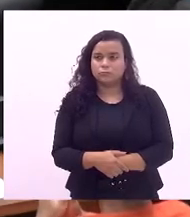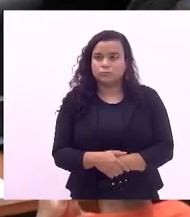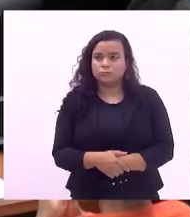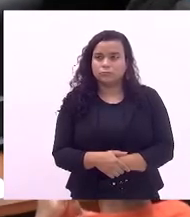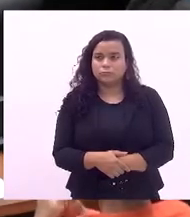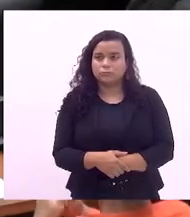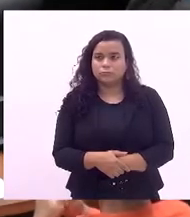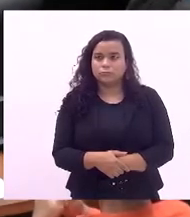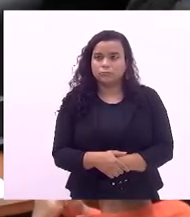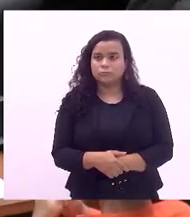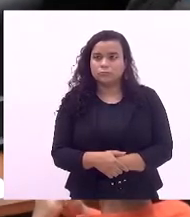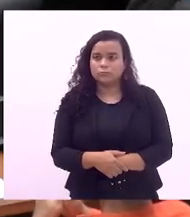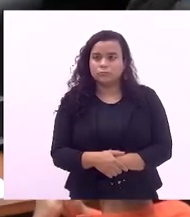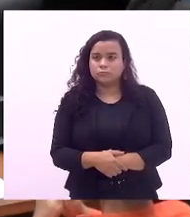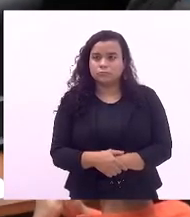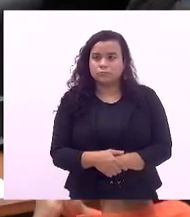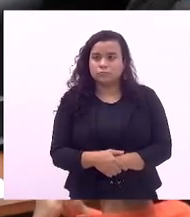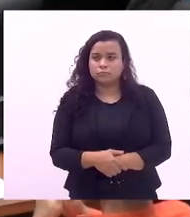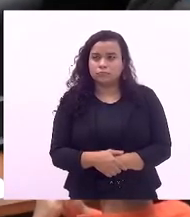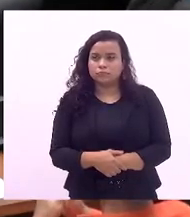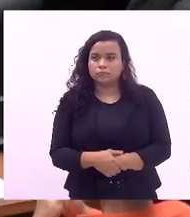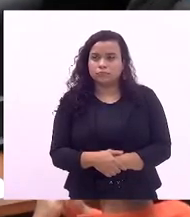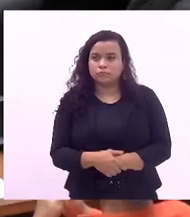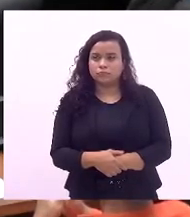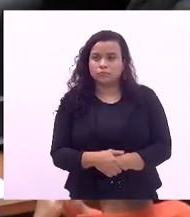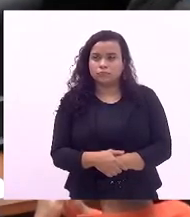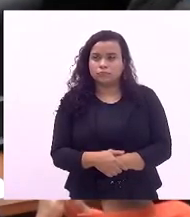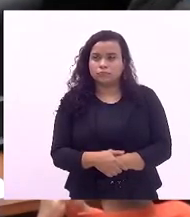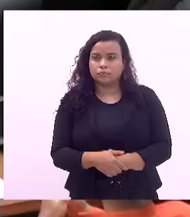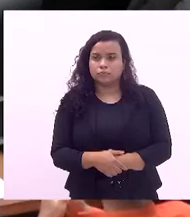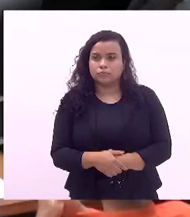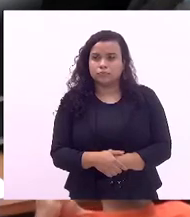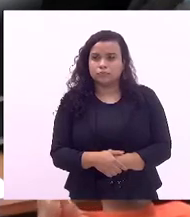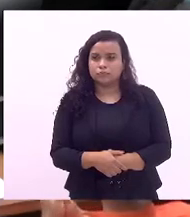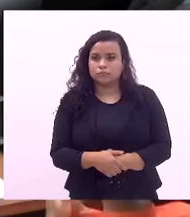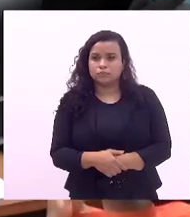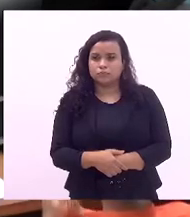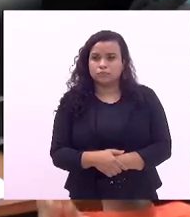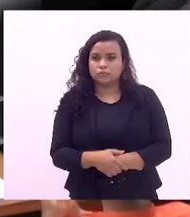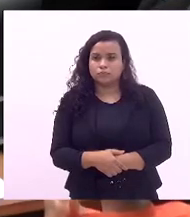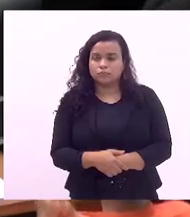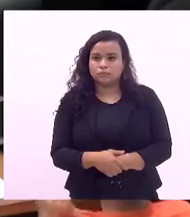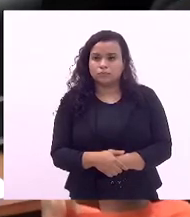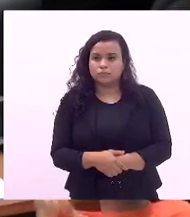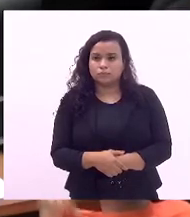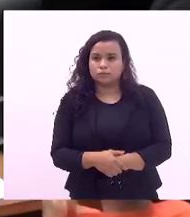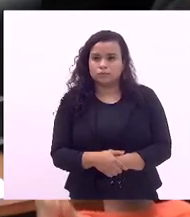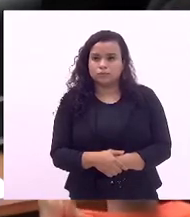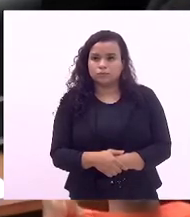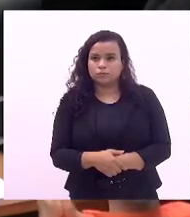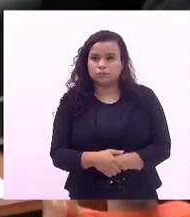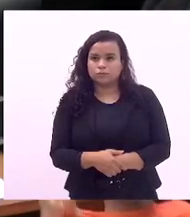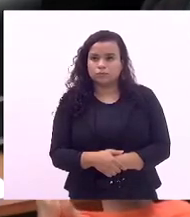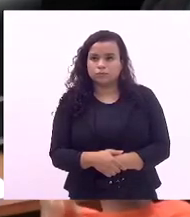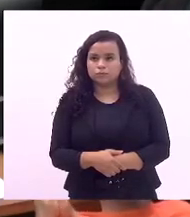E aí E aí G1